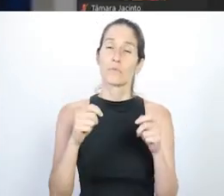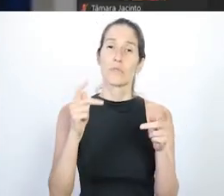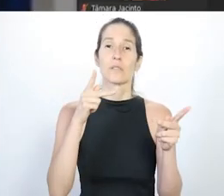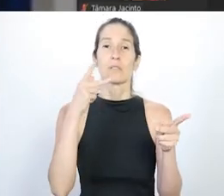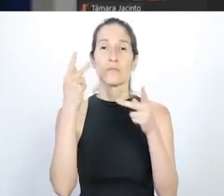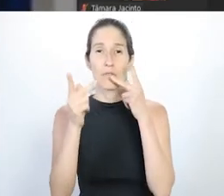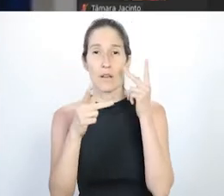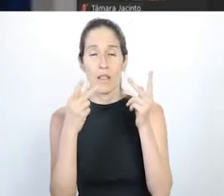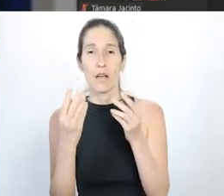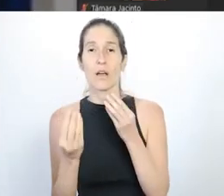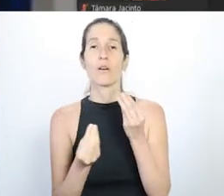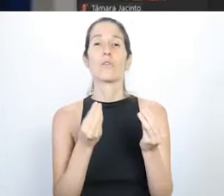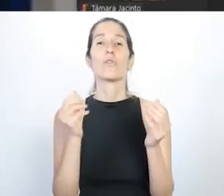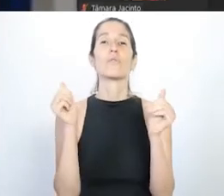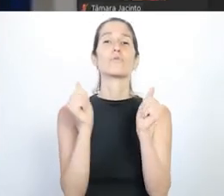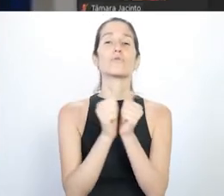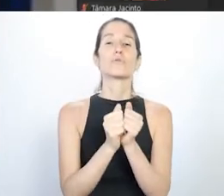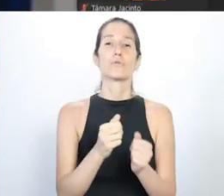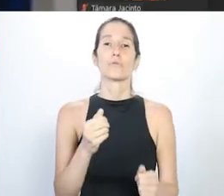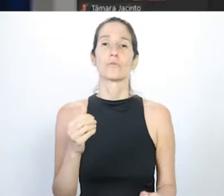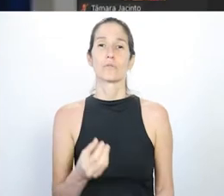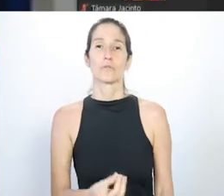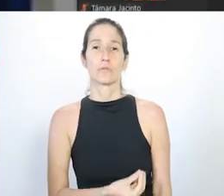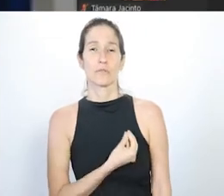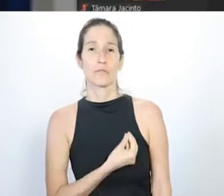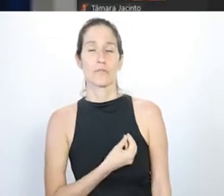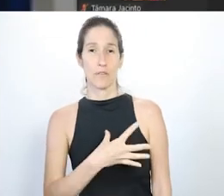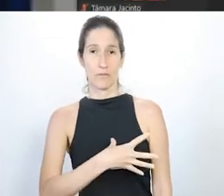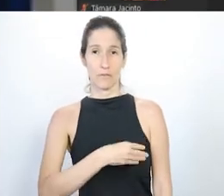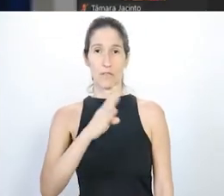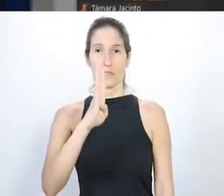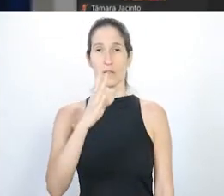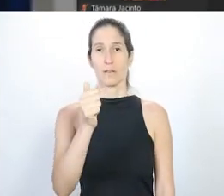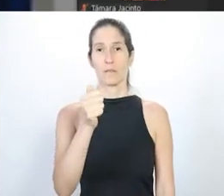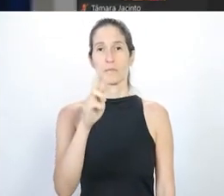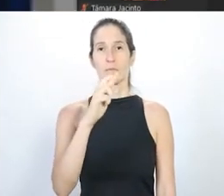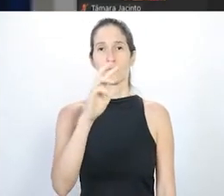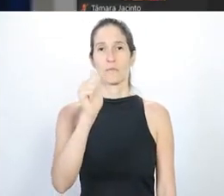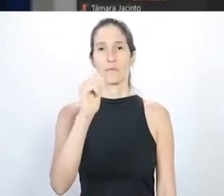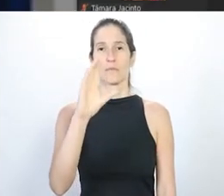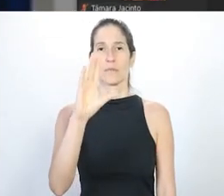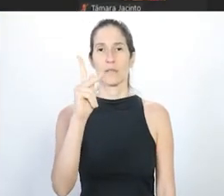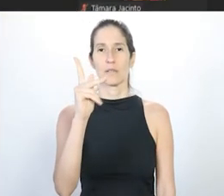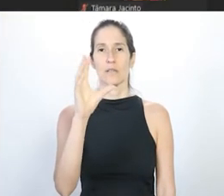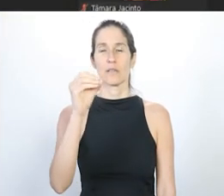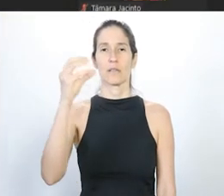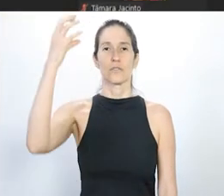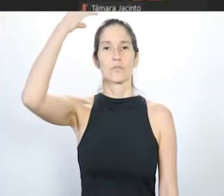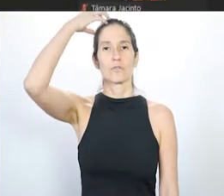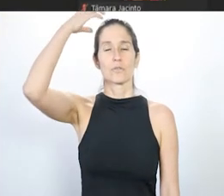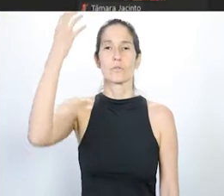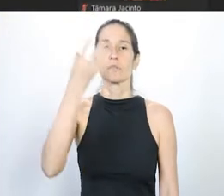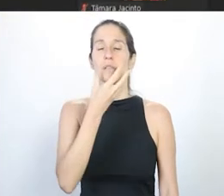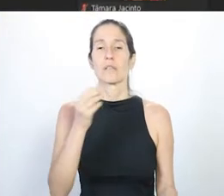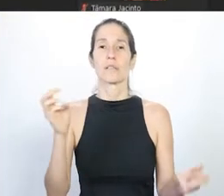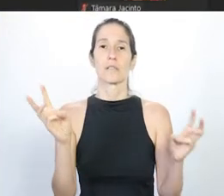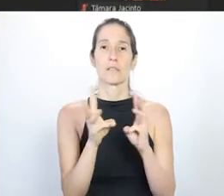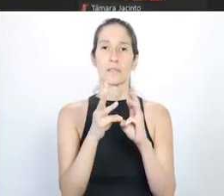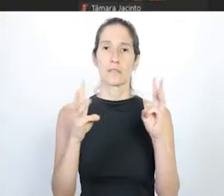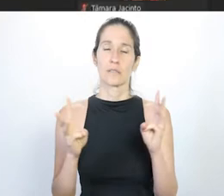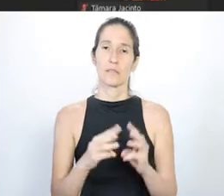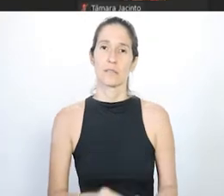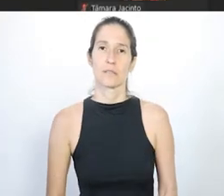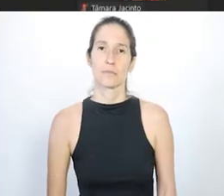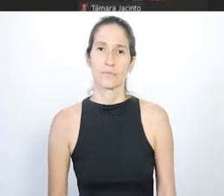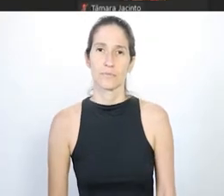era isso, como era ser filha de Baracho, ser filha do rei da ciranda? Que orgulho, só o nome